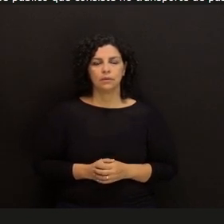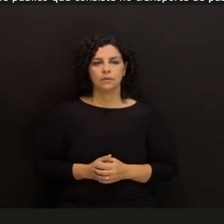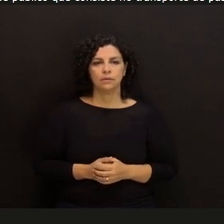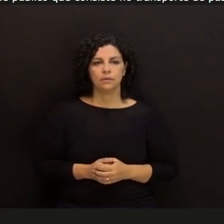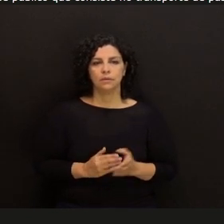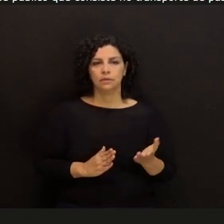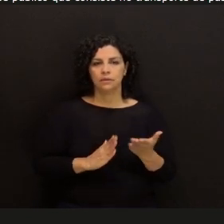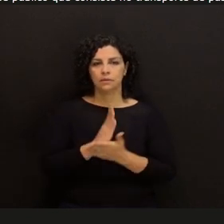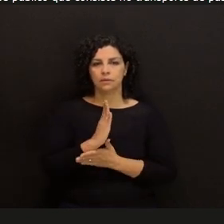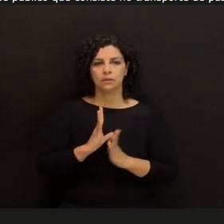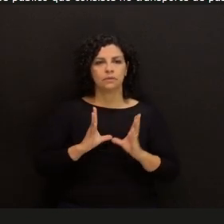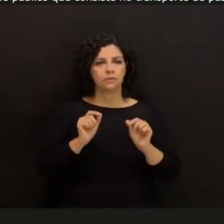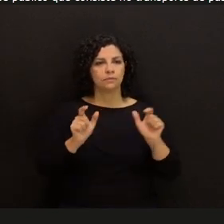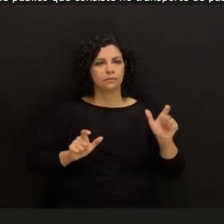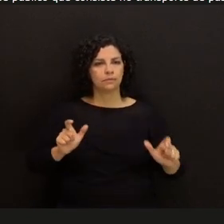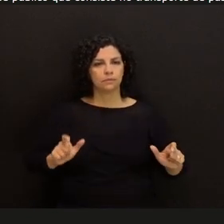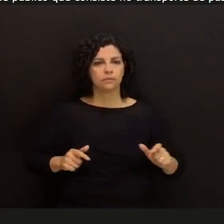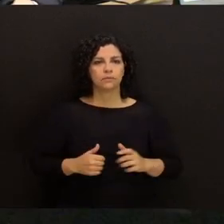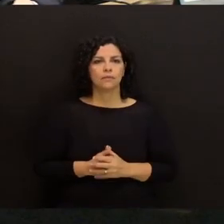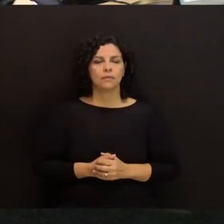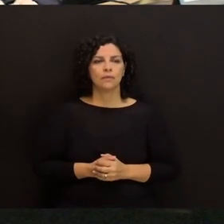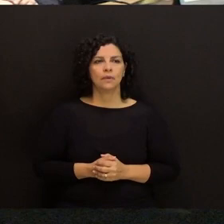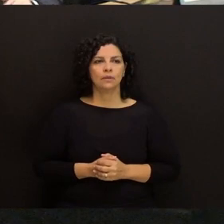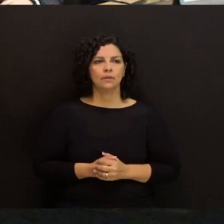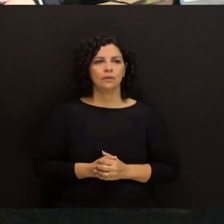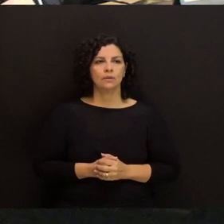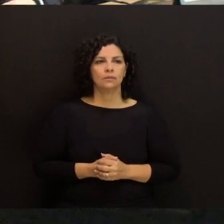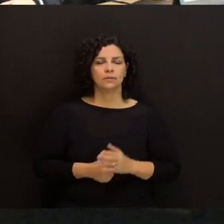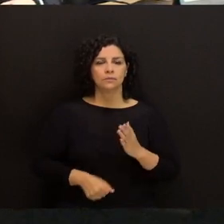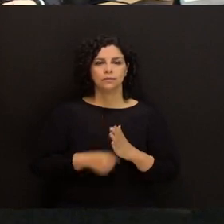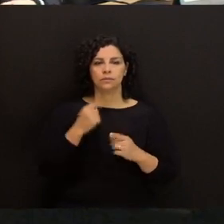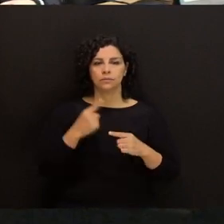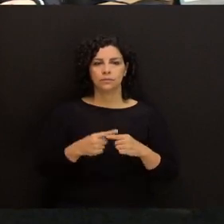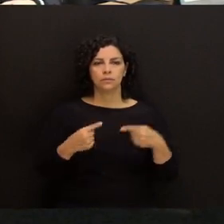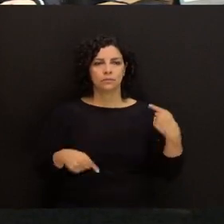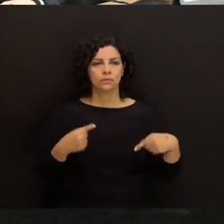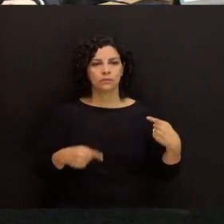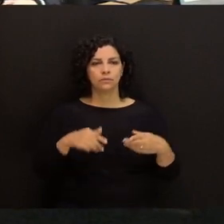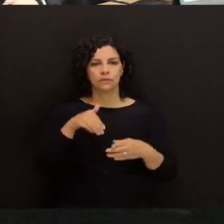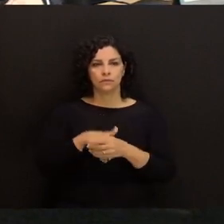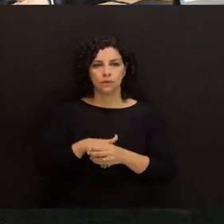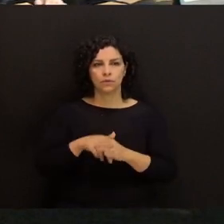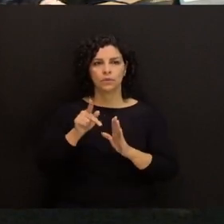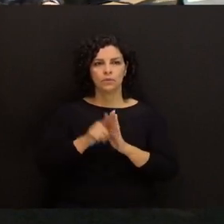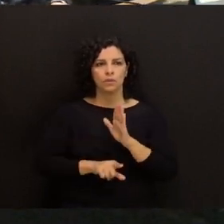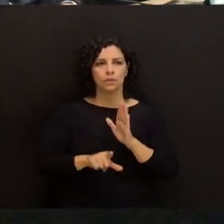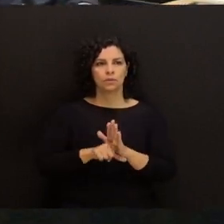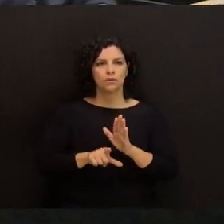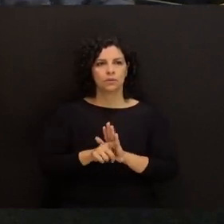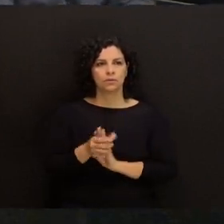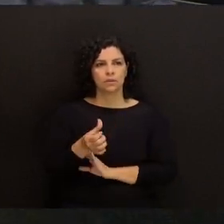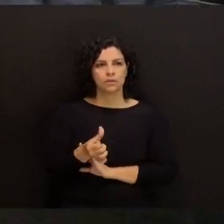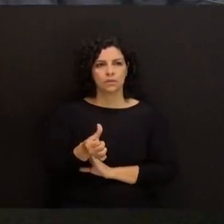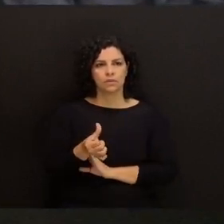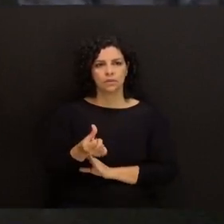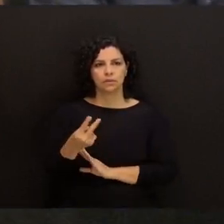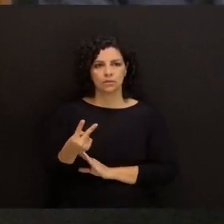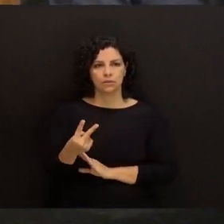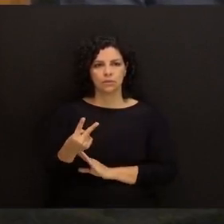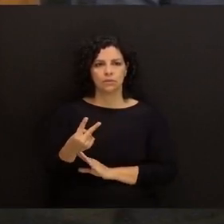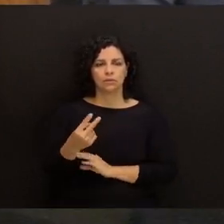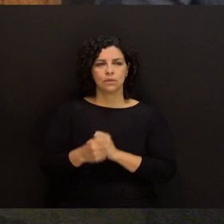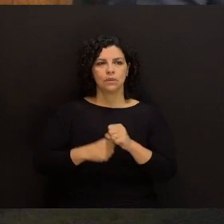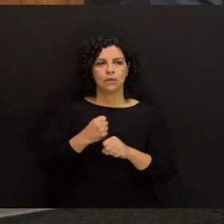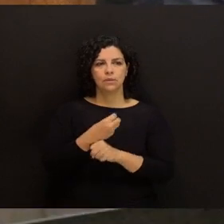aprovado pela unanimidade dos Presentes primeiro turno de discussão e votação do projeto de lei número 662 de